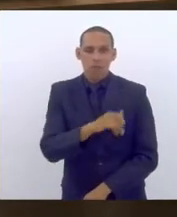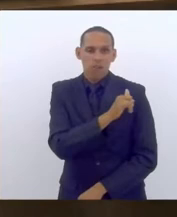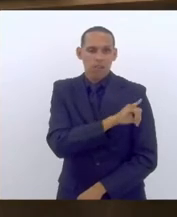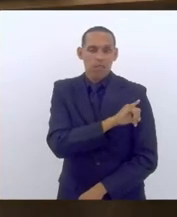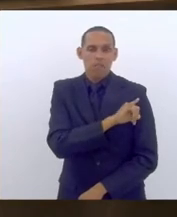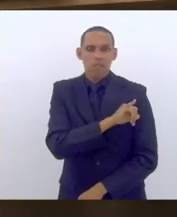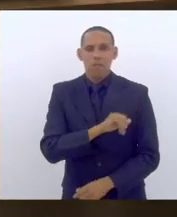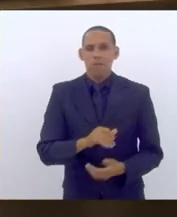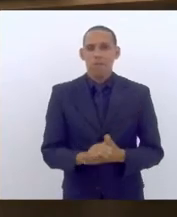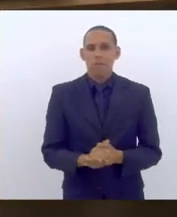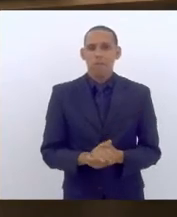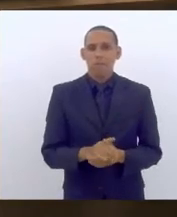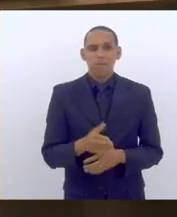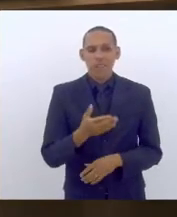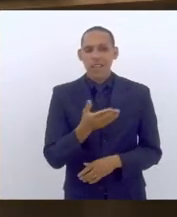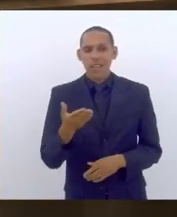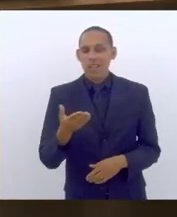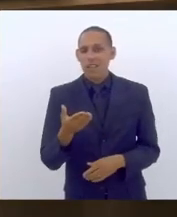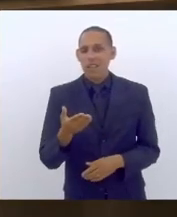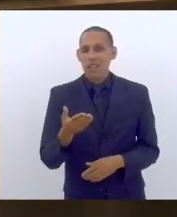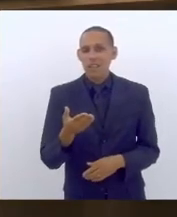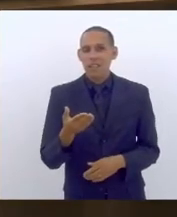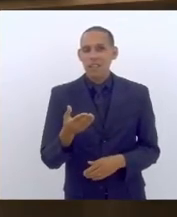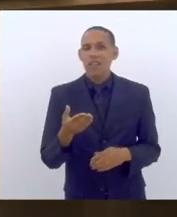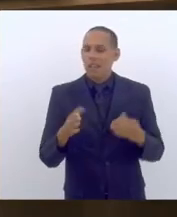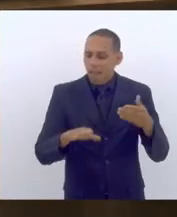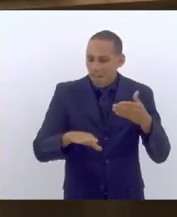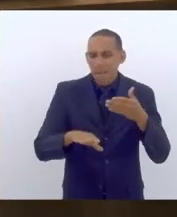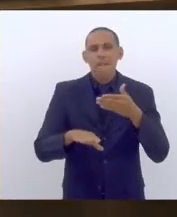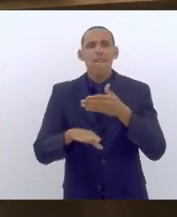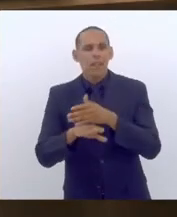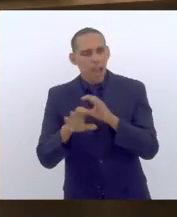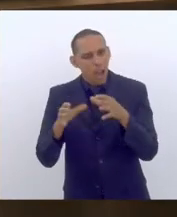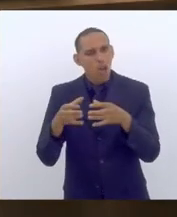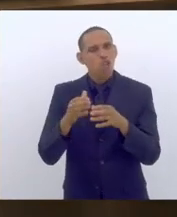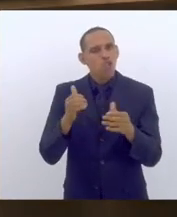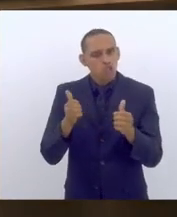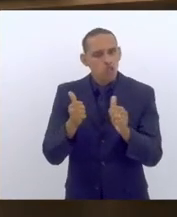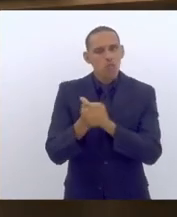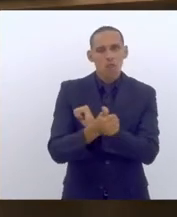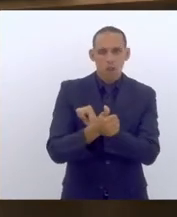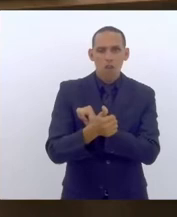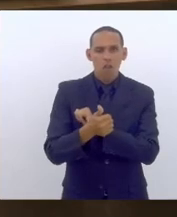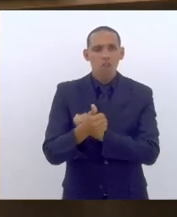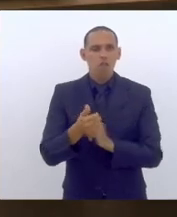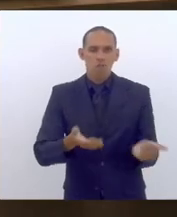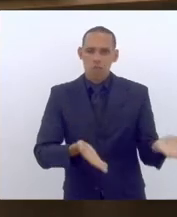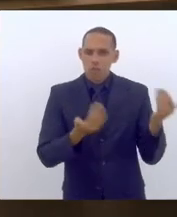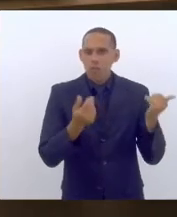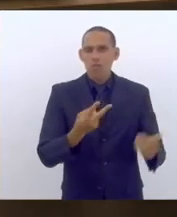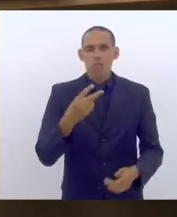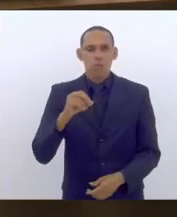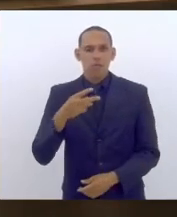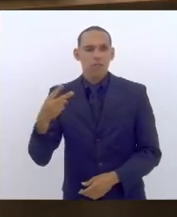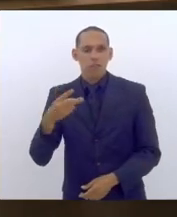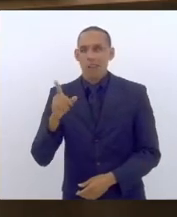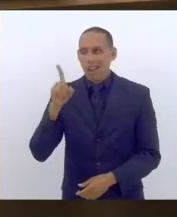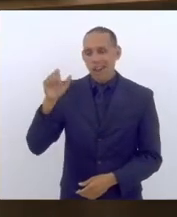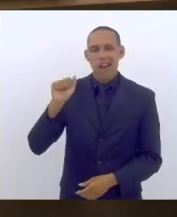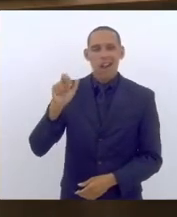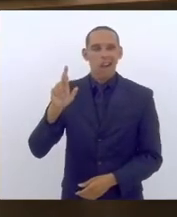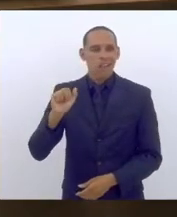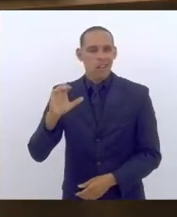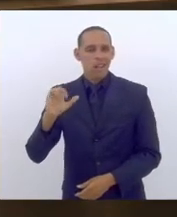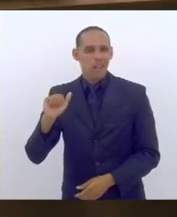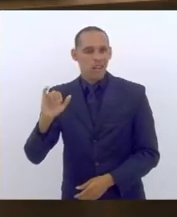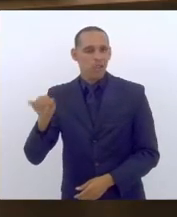Janeiro classificados para os jogos da Juventude 2022 que vai acontecer em Aracaju já